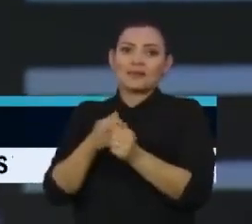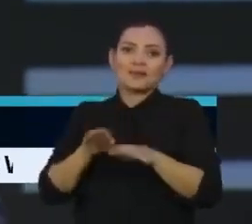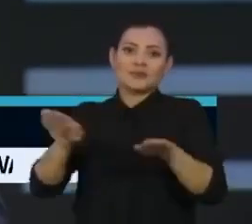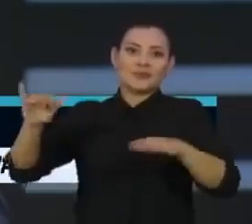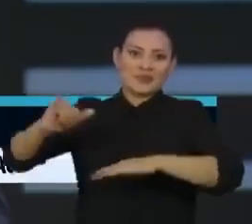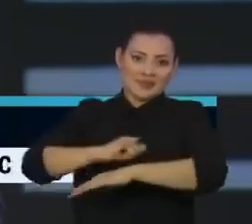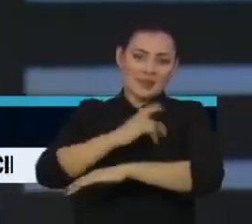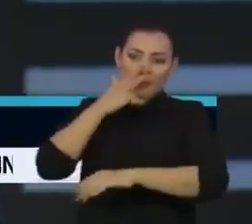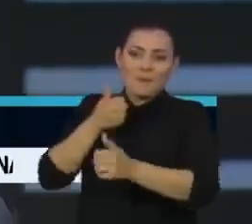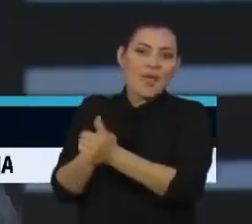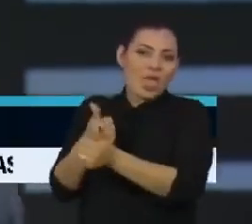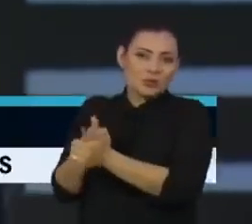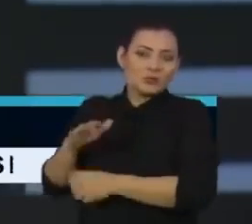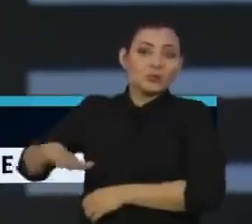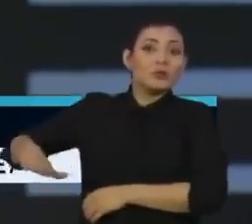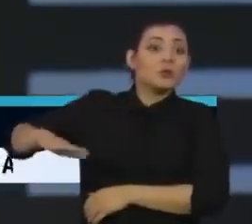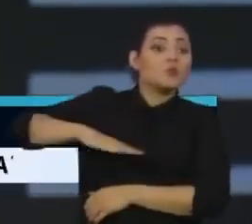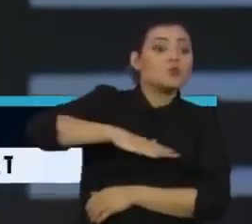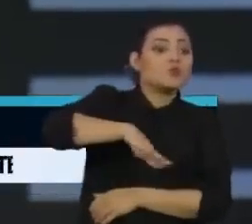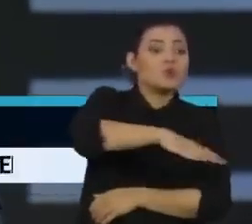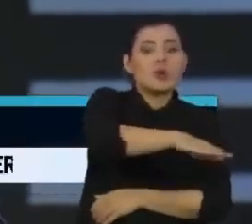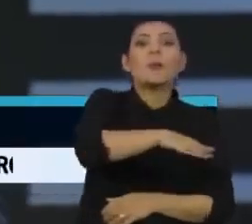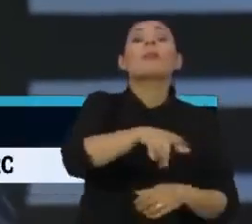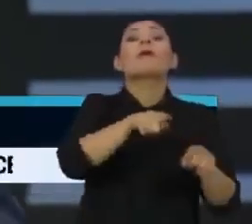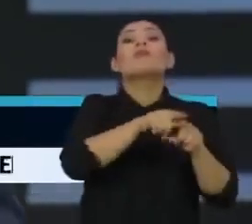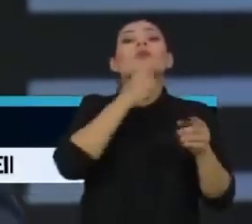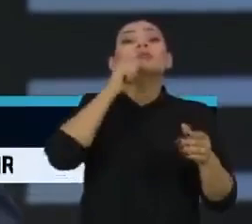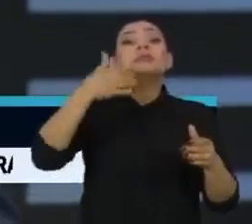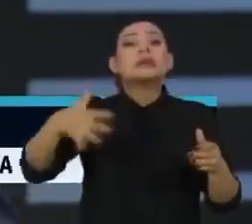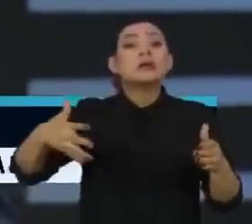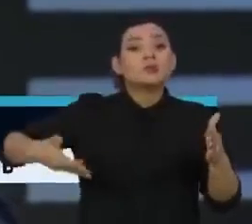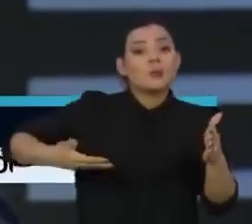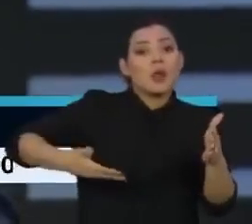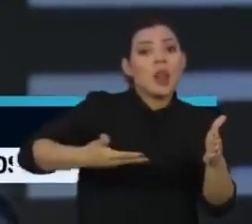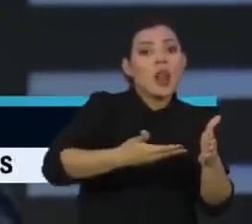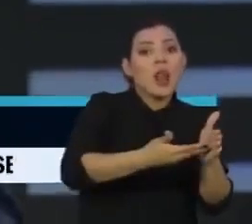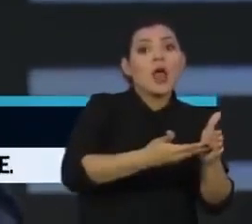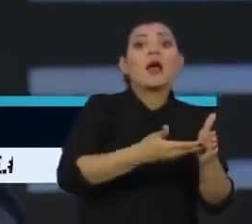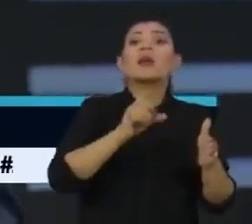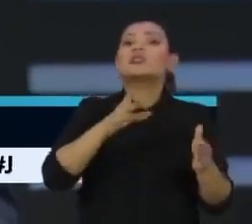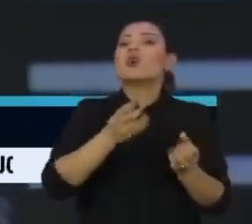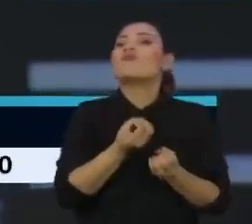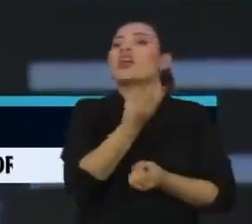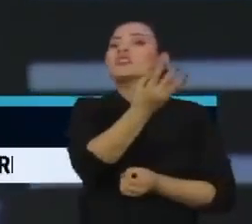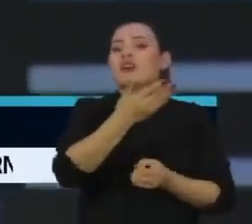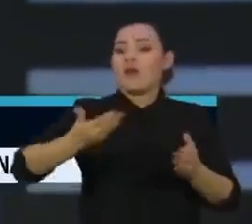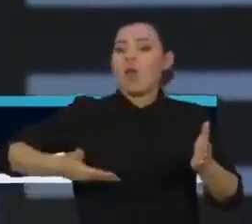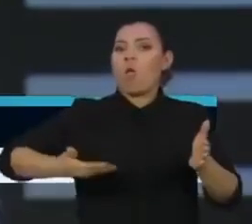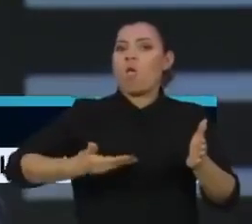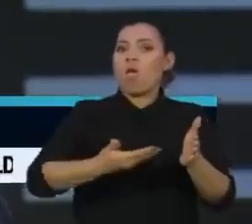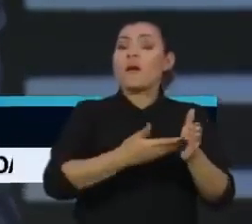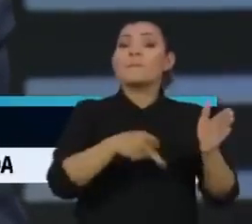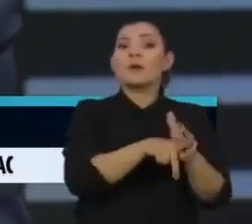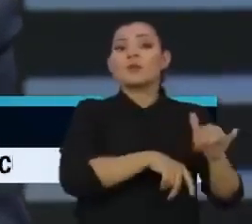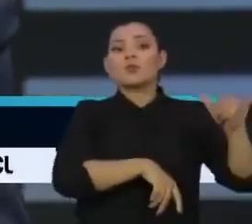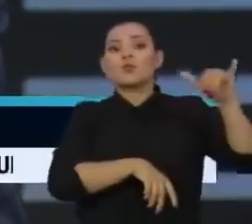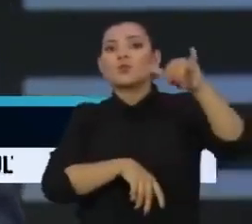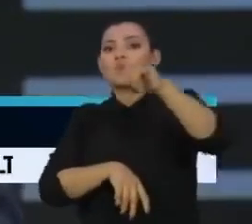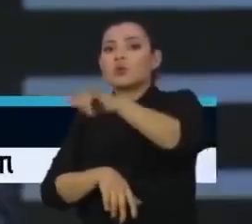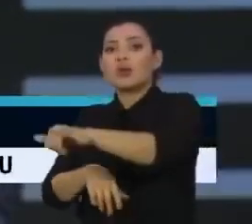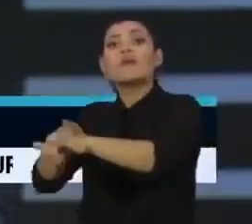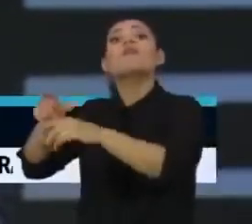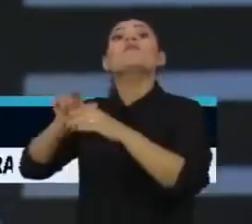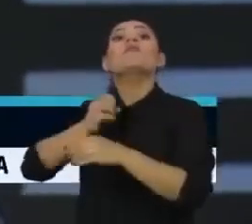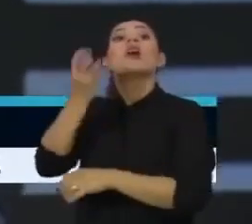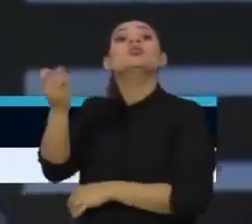fácil guiar um DKV, que a dona Eloá foi para o Porto de Santos, pegou um cargueiro, que ele só viajava em cargueiro, e foi para Londres, escreveu uns artigos